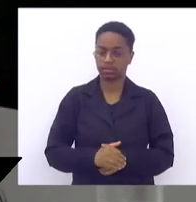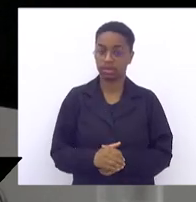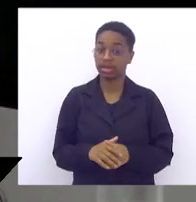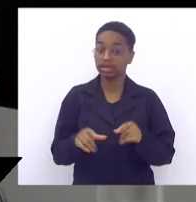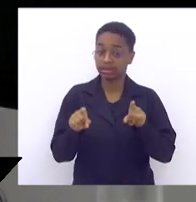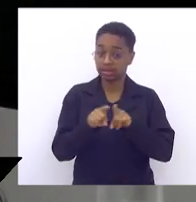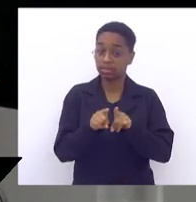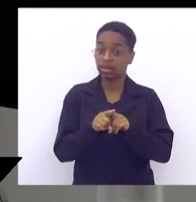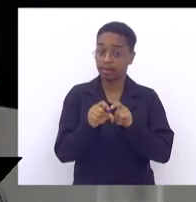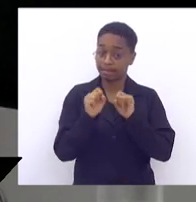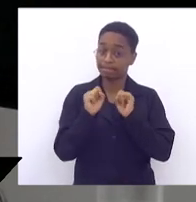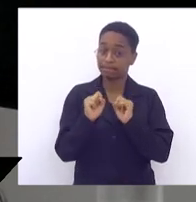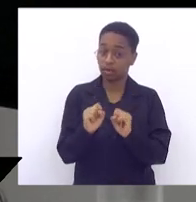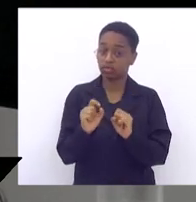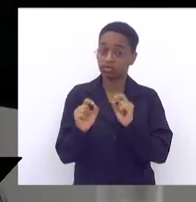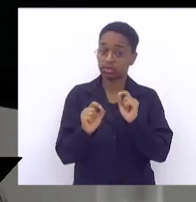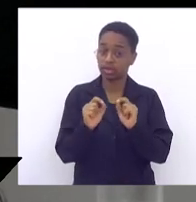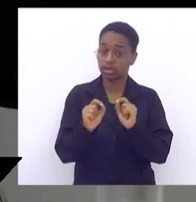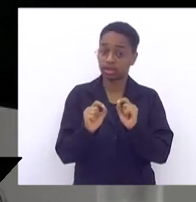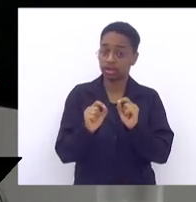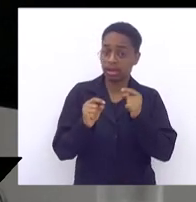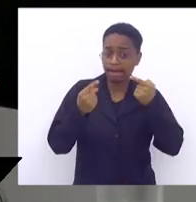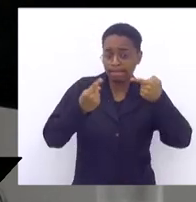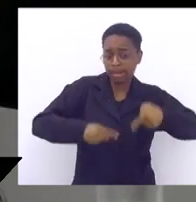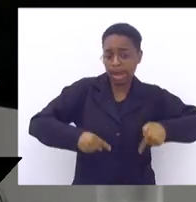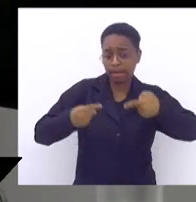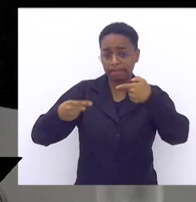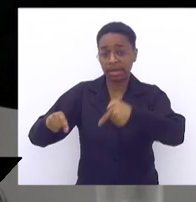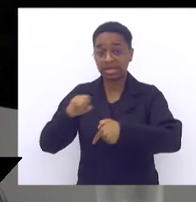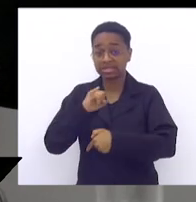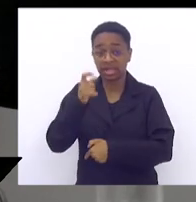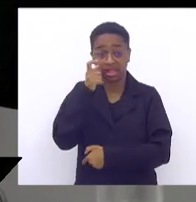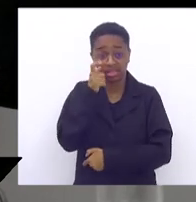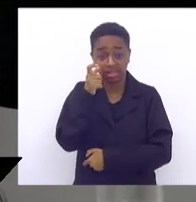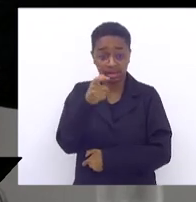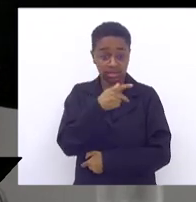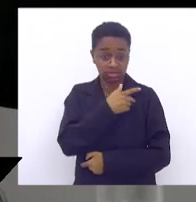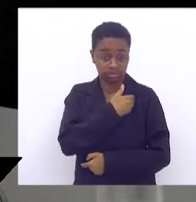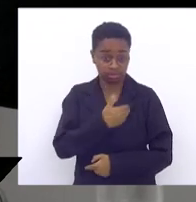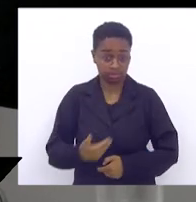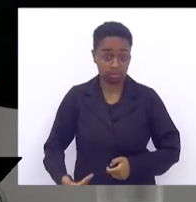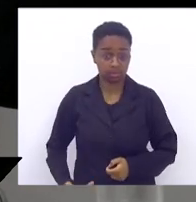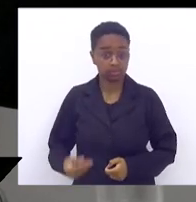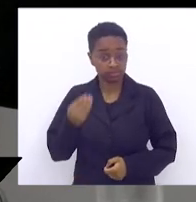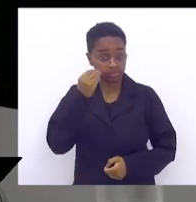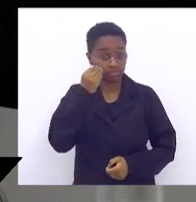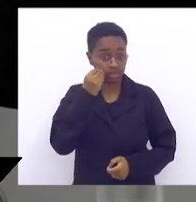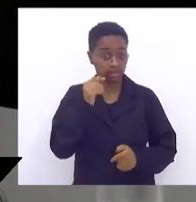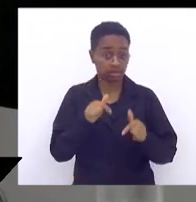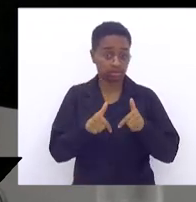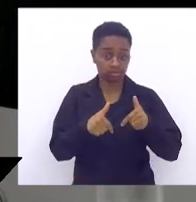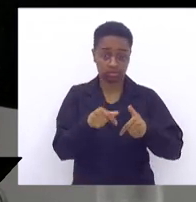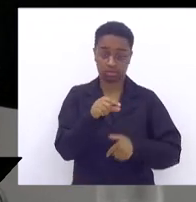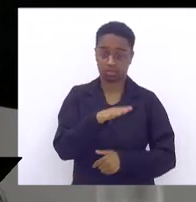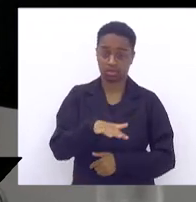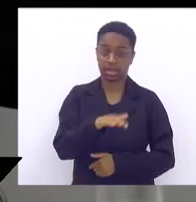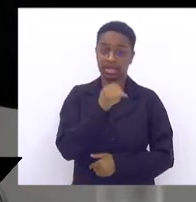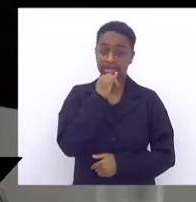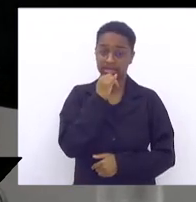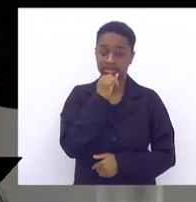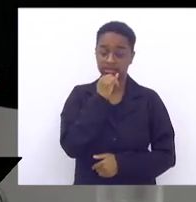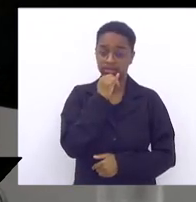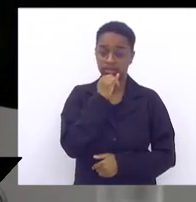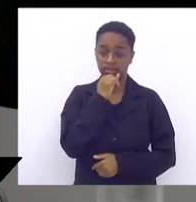podendo afrontar casos em que haja interesse público para que haja essa interferência, como